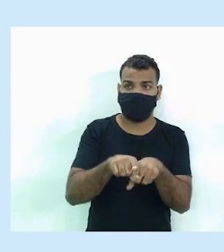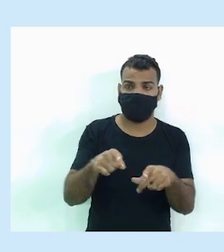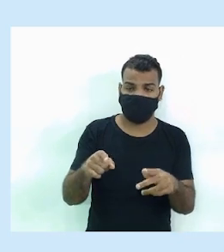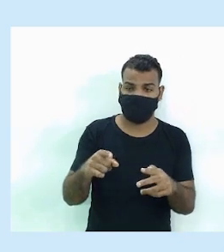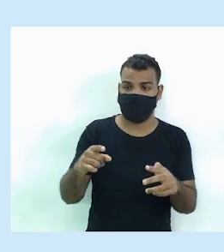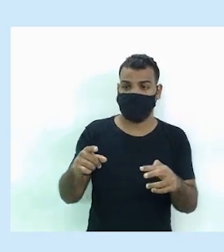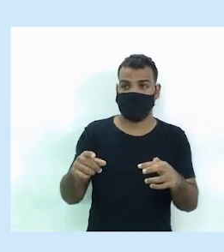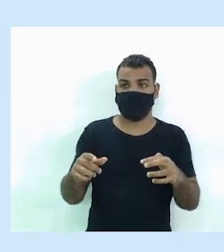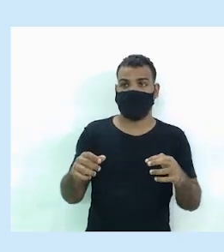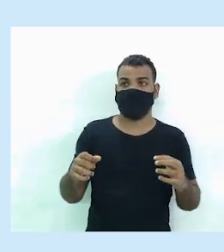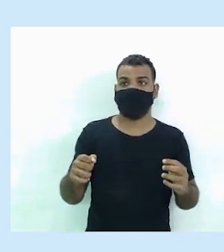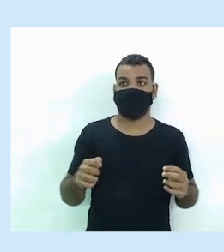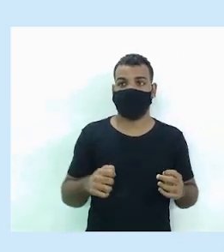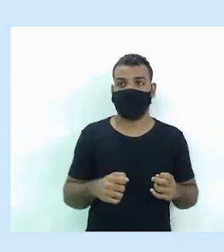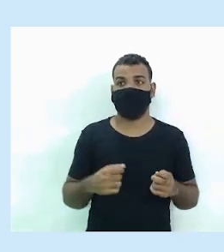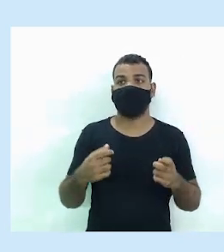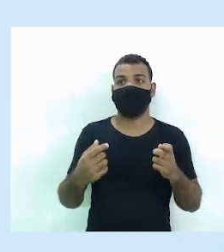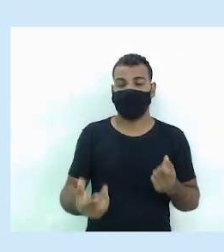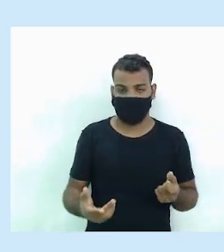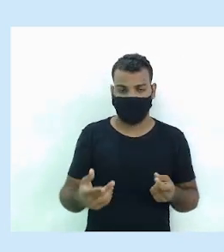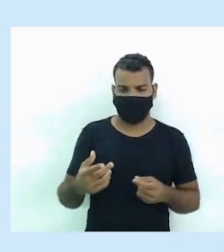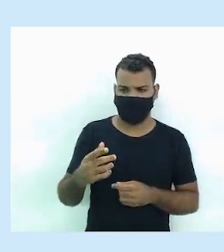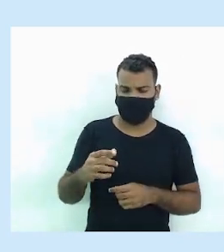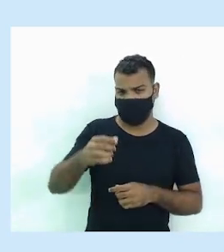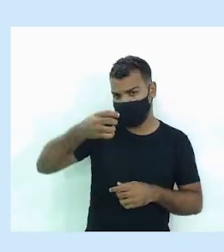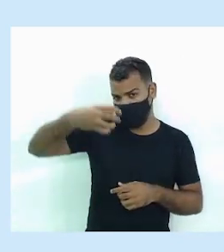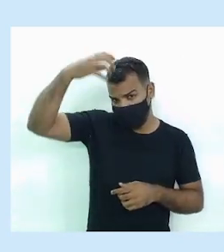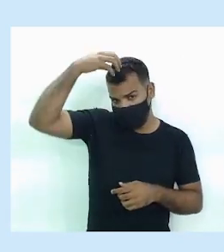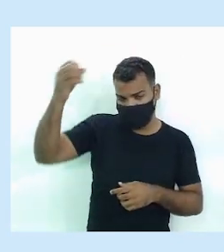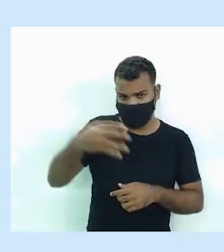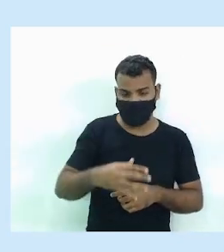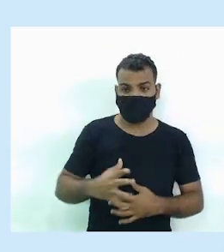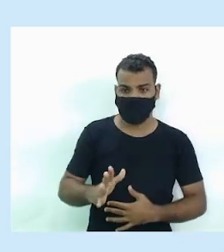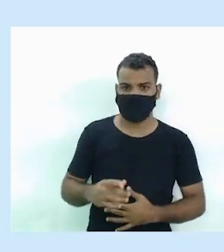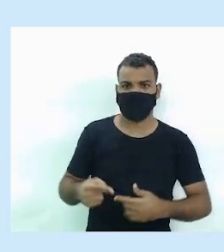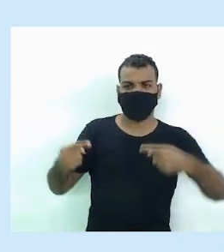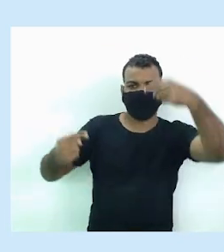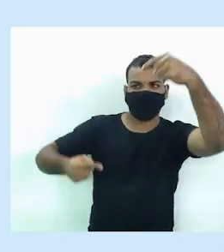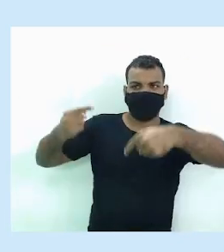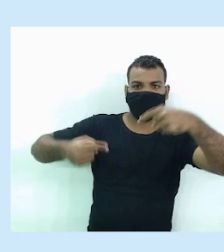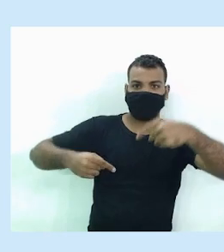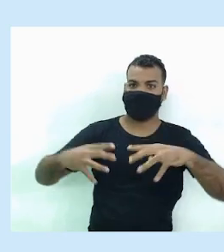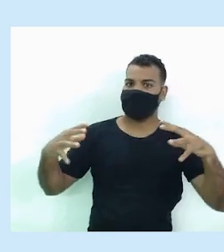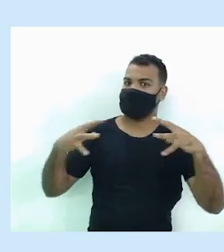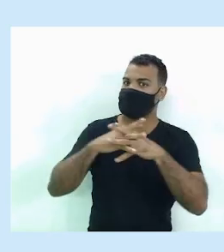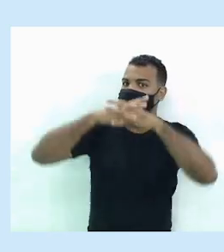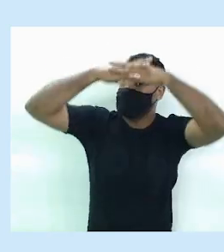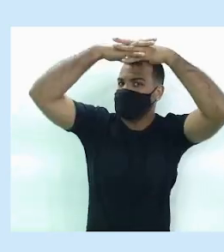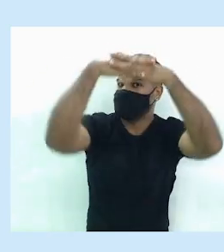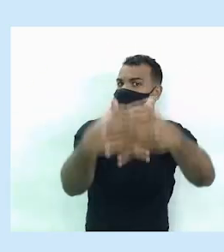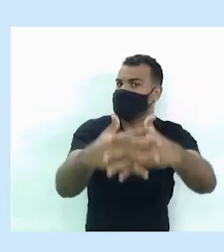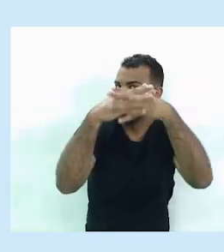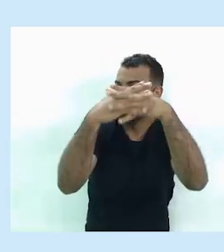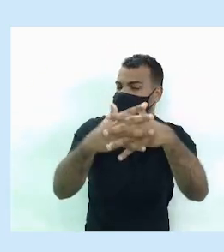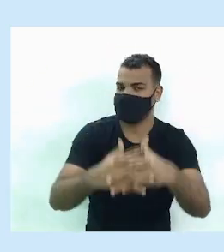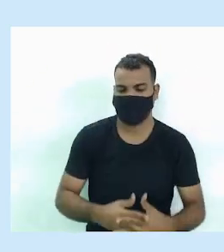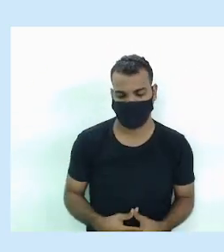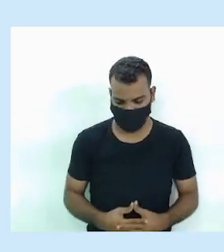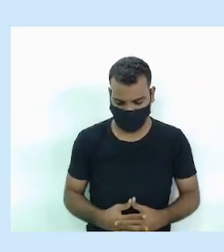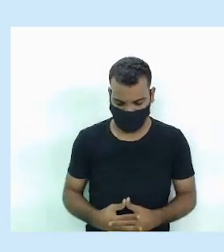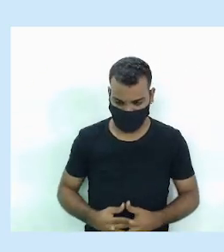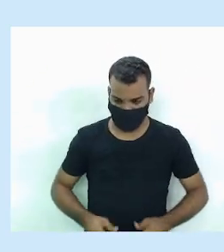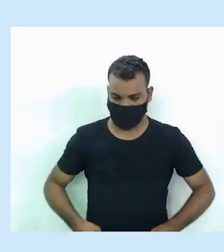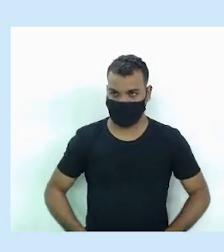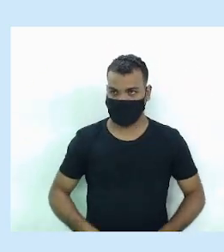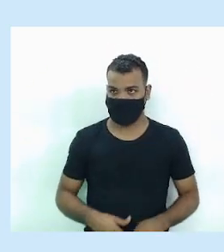novos reinos. Mas, como eles eram próprios arques rivais, vai dar confusão. E a gente vai ver isso. Mas